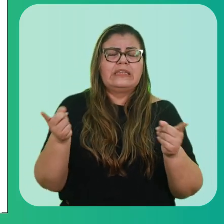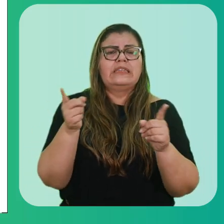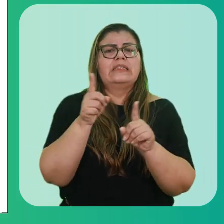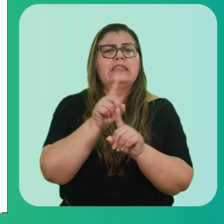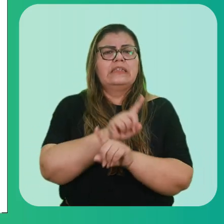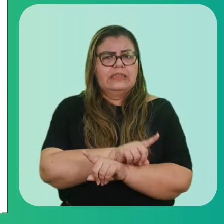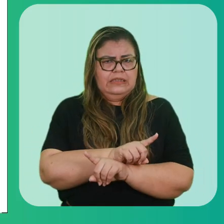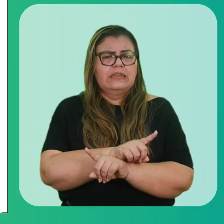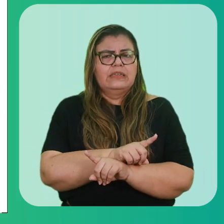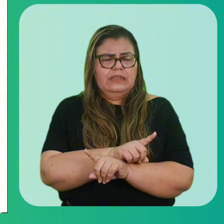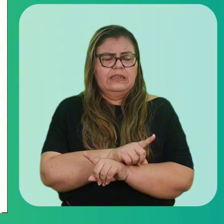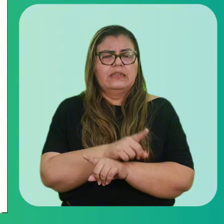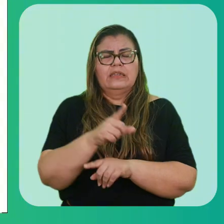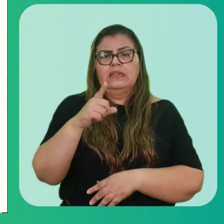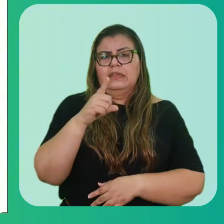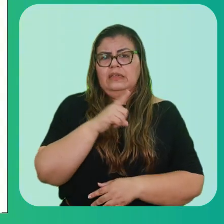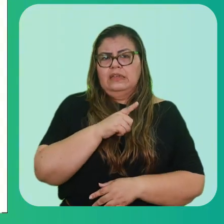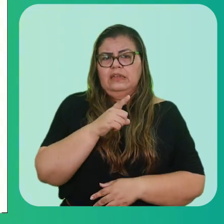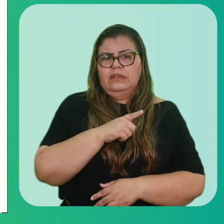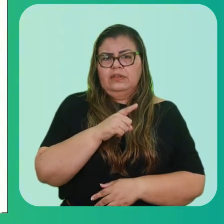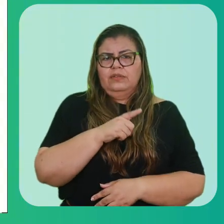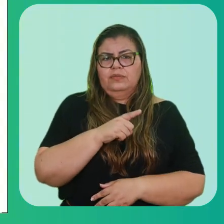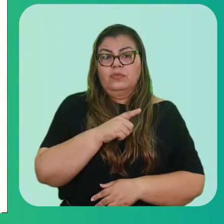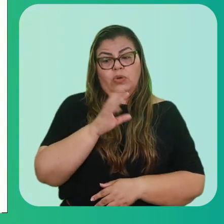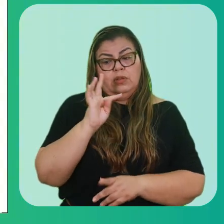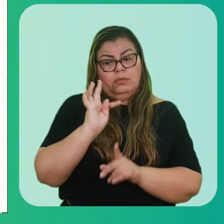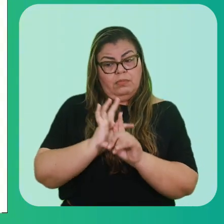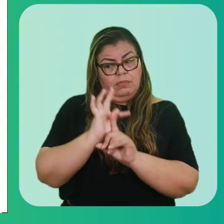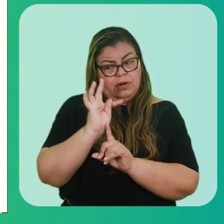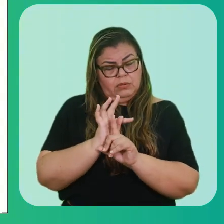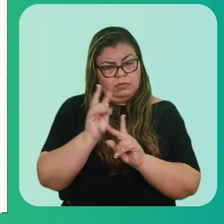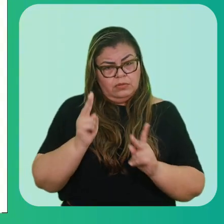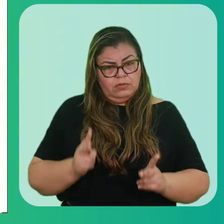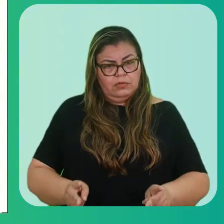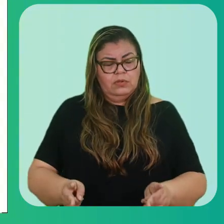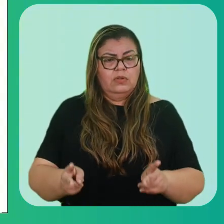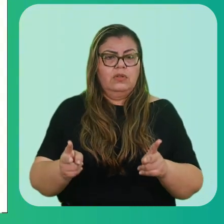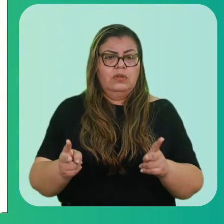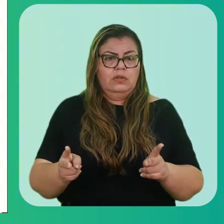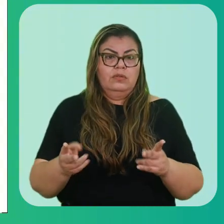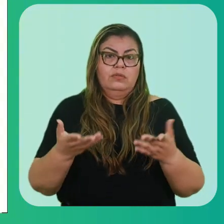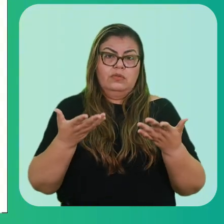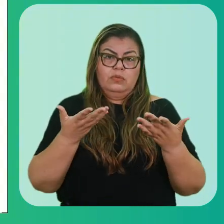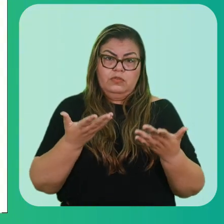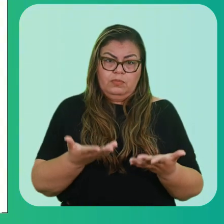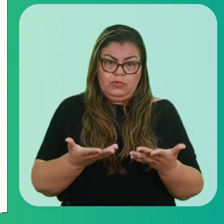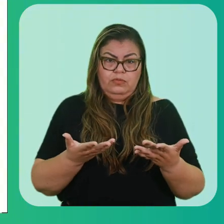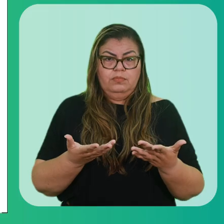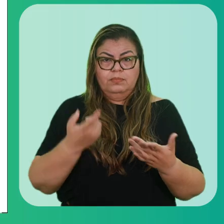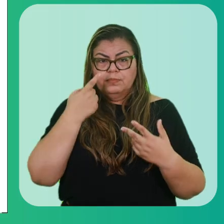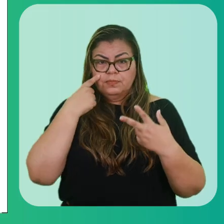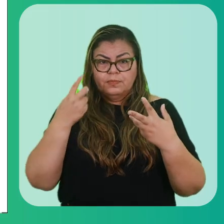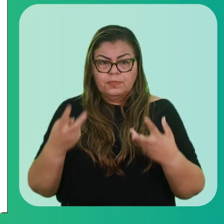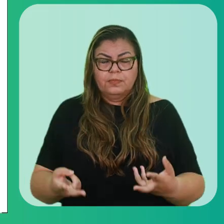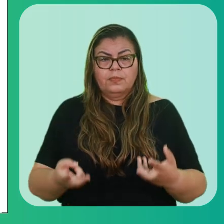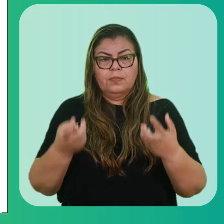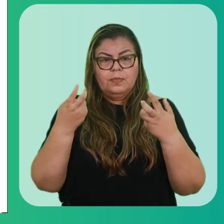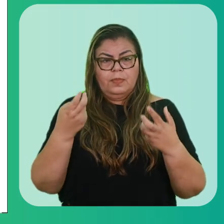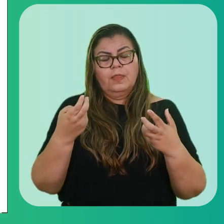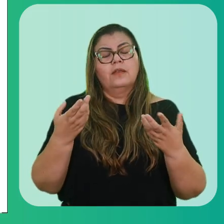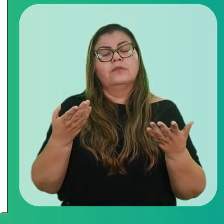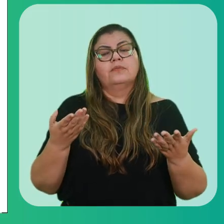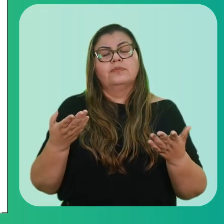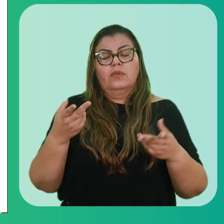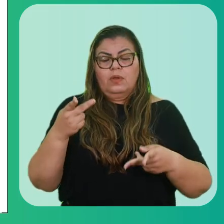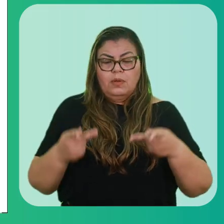grandezas, portanto, inversamente proporcionais quando a temperatura é constante, não é? Como aparece na tela para você, a